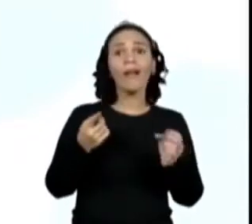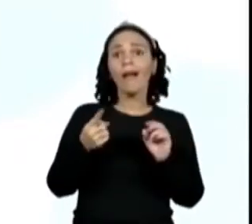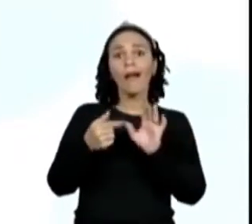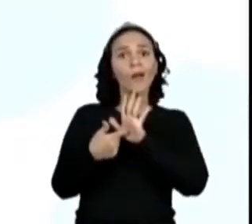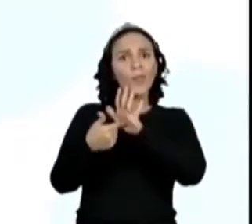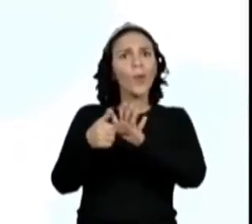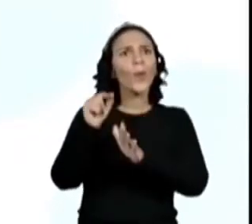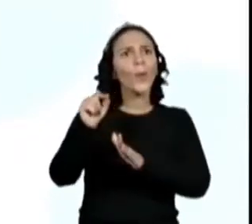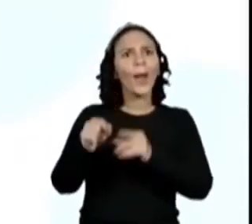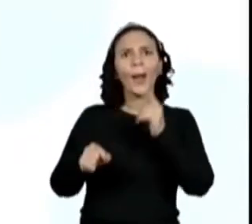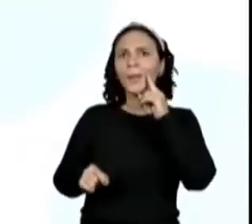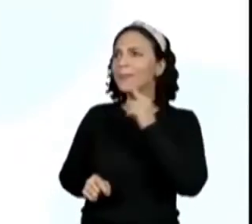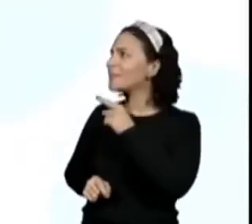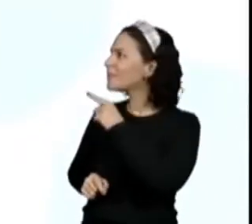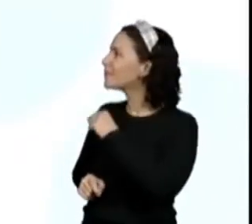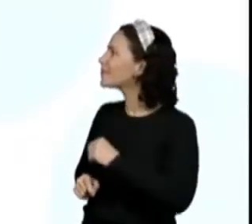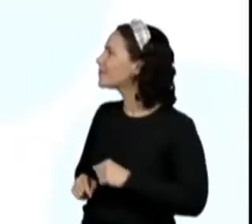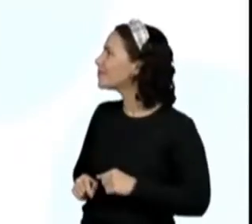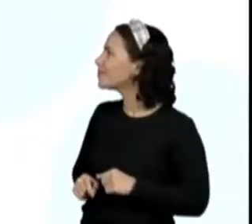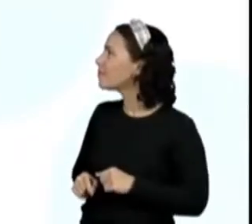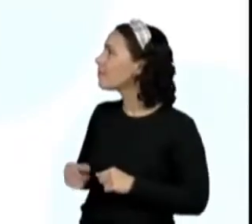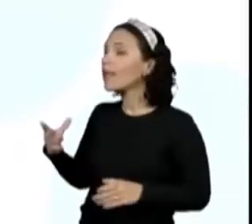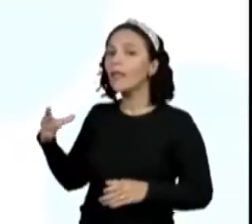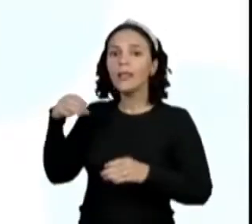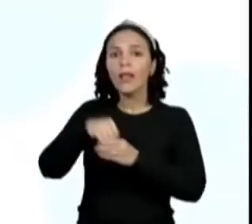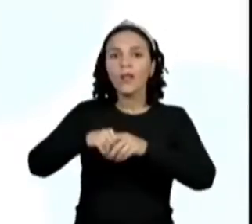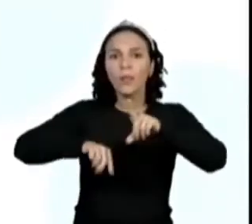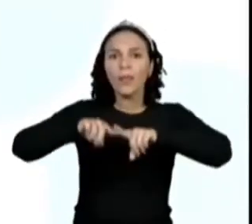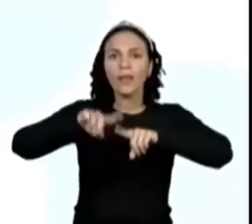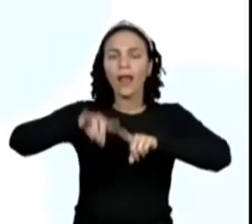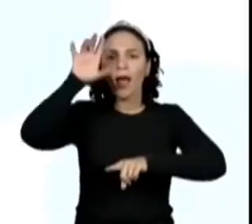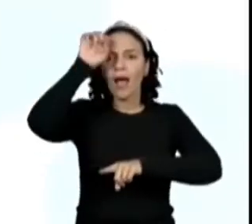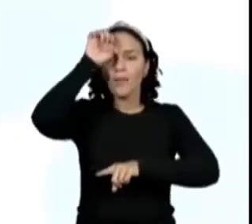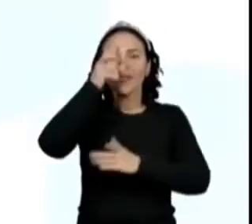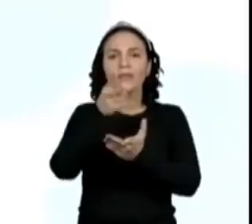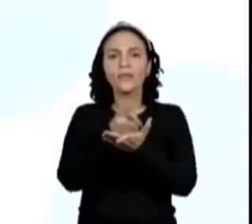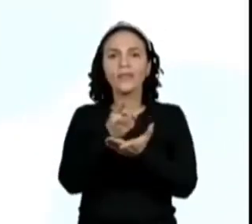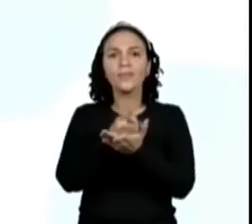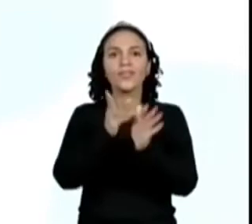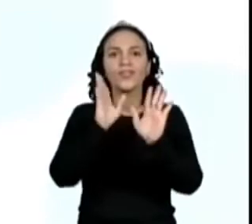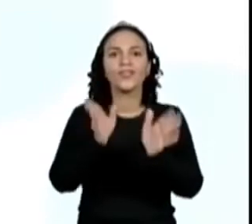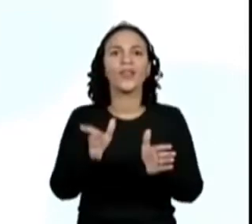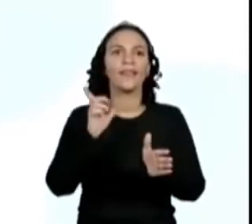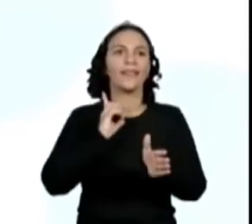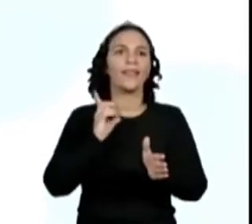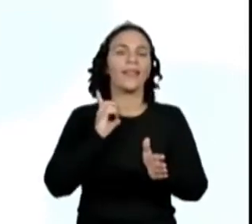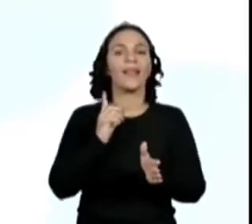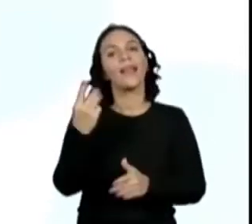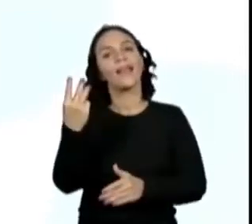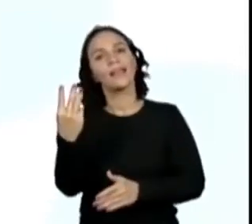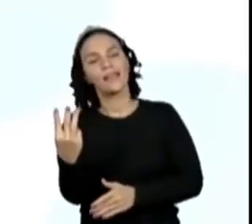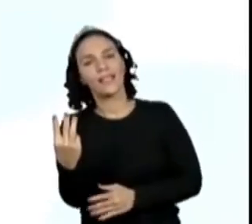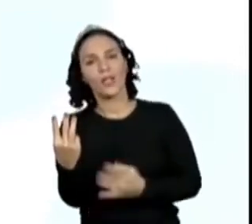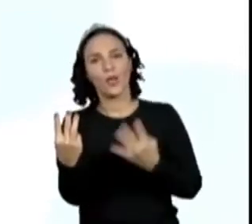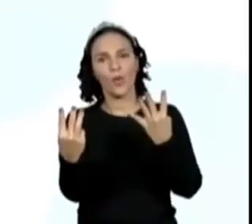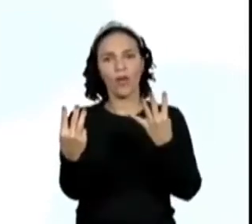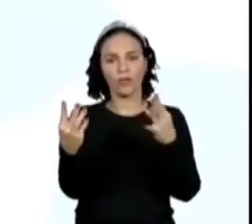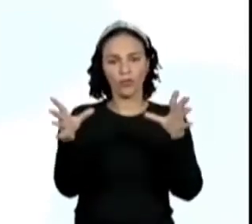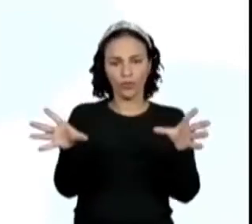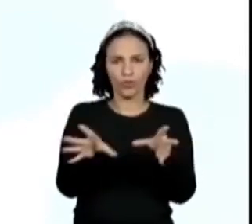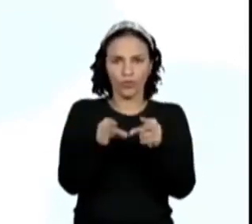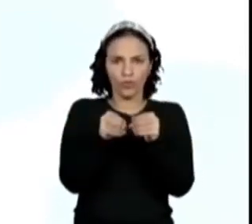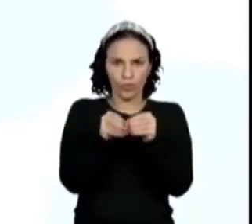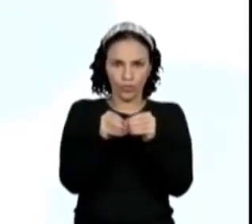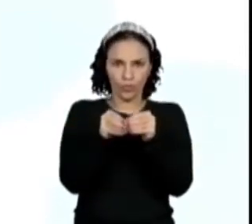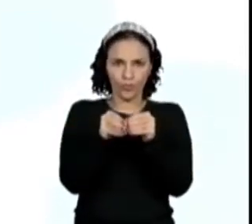nossa aula, que dentro do material do Aprender Sempre foi a união das aulas 3 e 4. Então, a